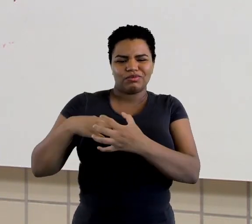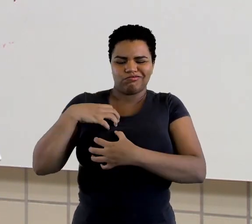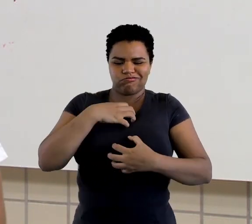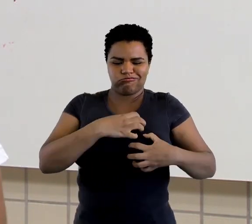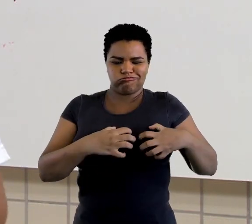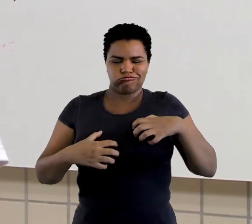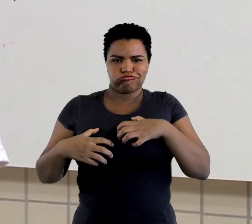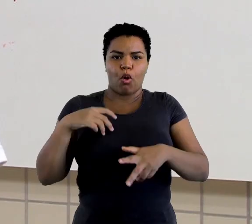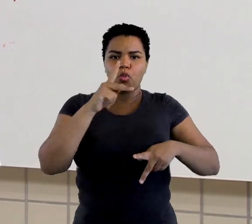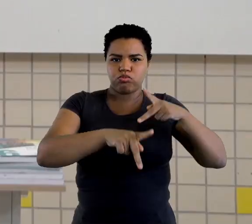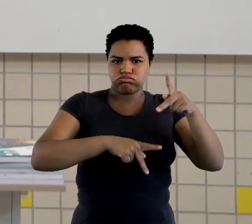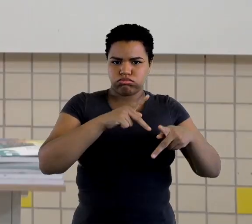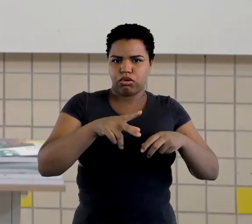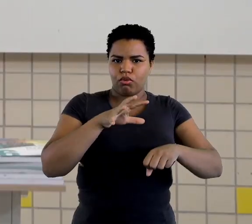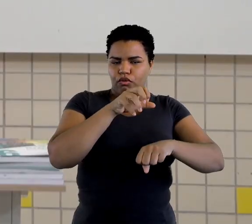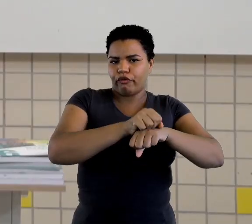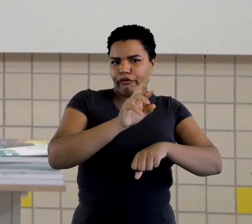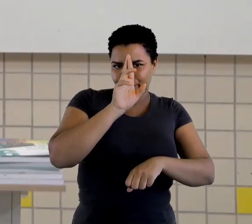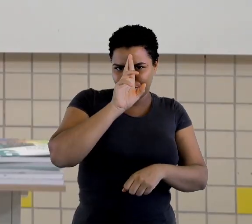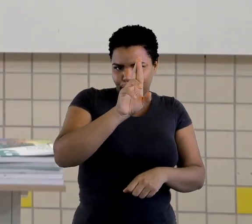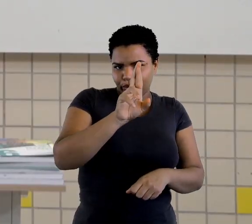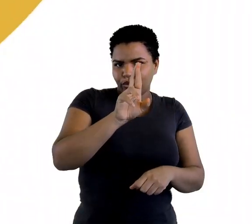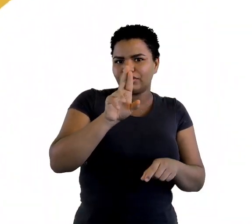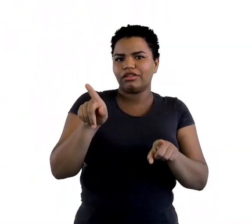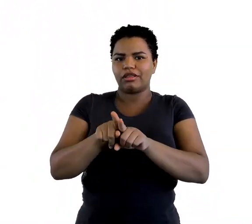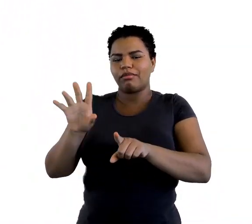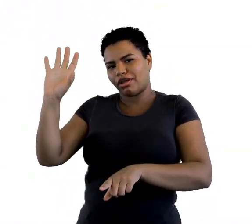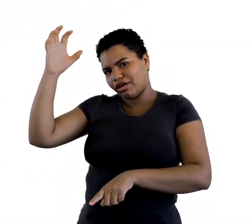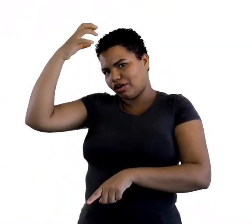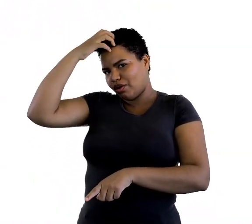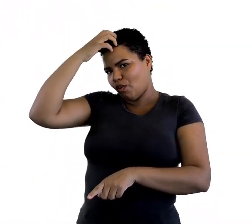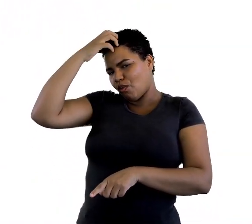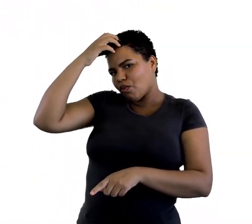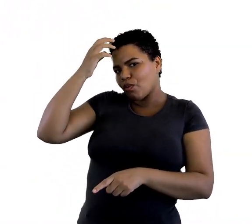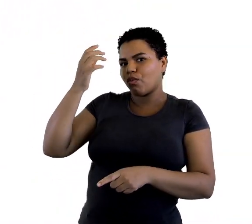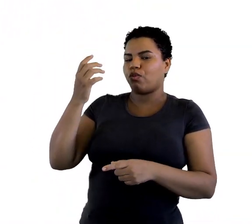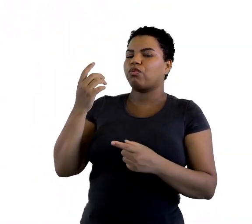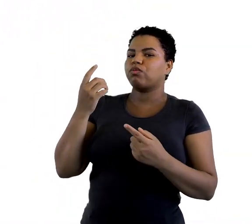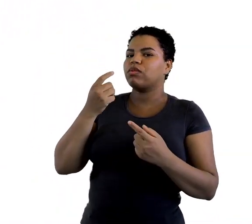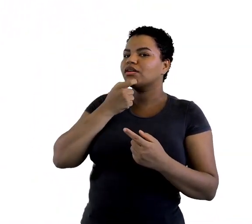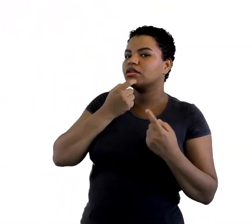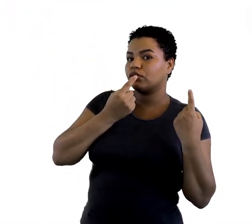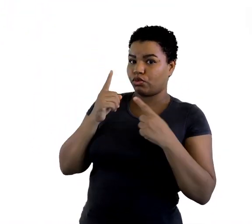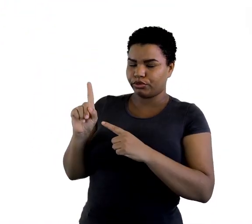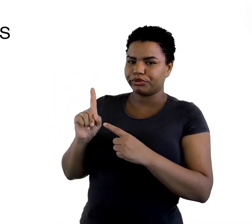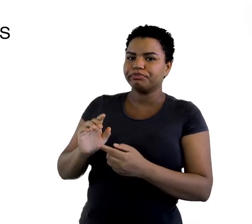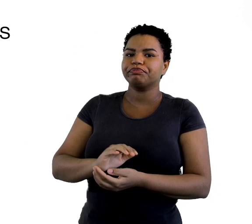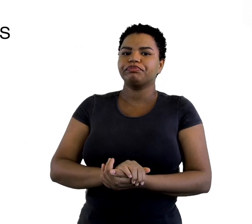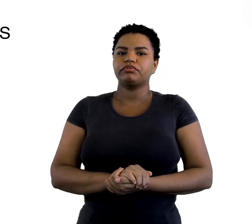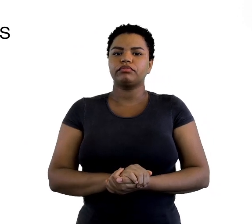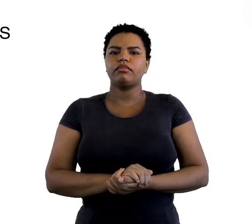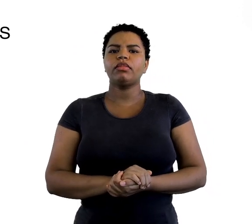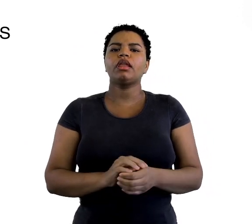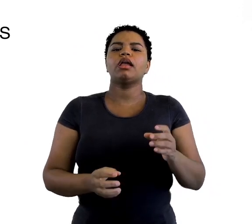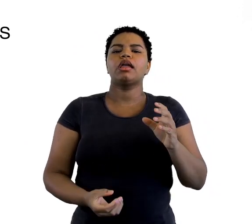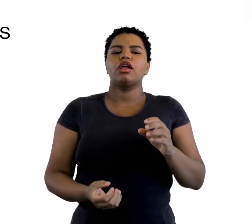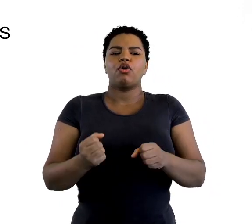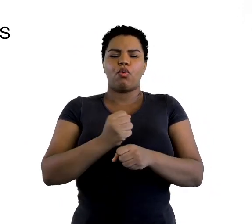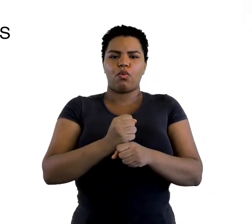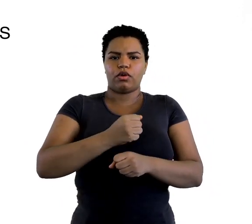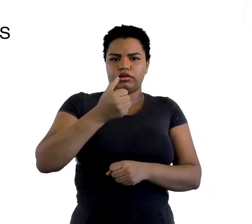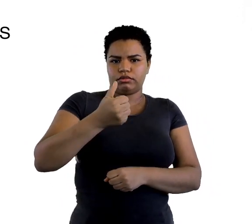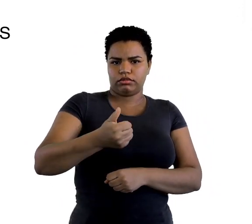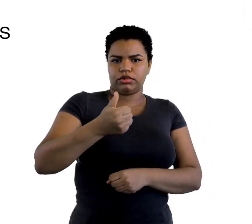com a coroa inglesa. Em 1773, nós temos a Lei do Chá. Lembrando que o chá é um produto típico